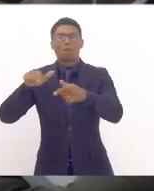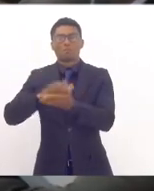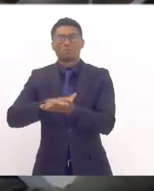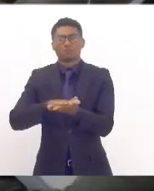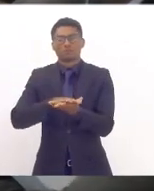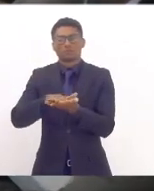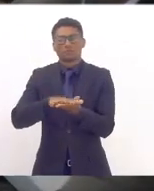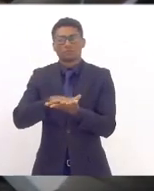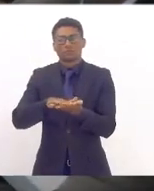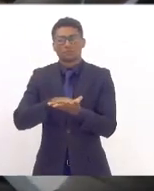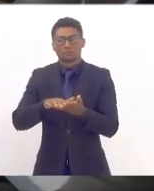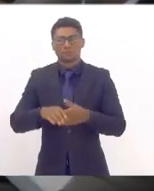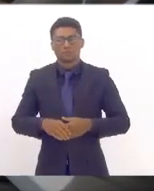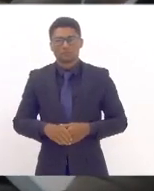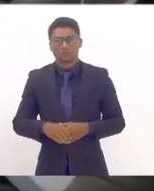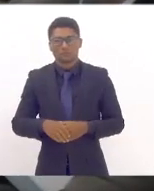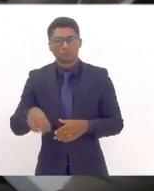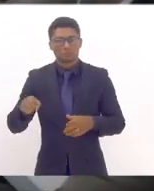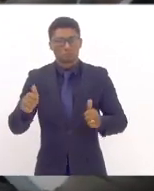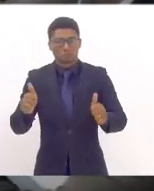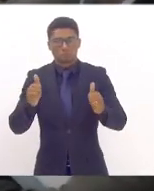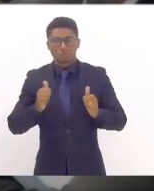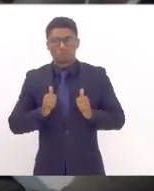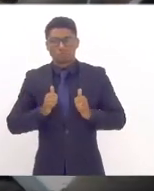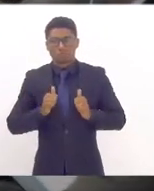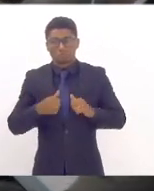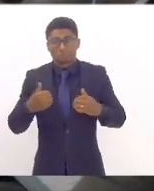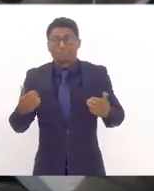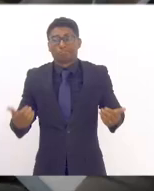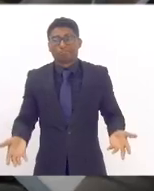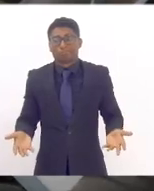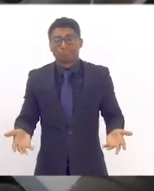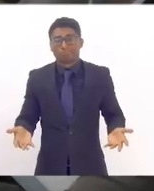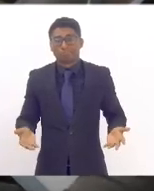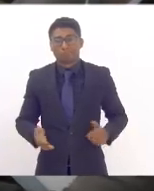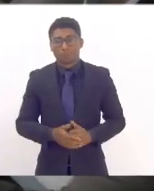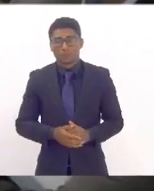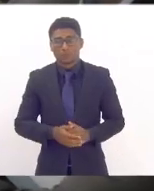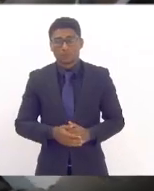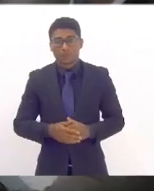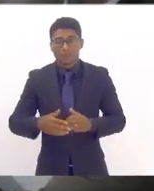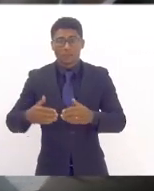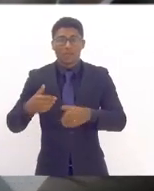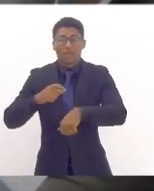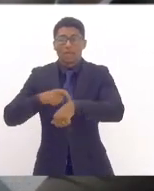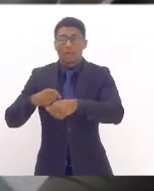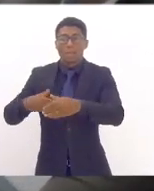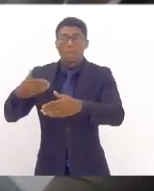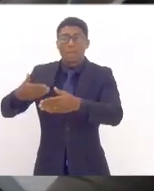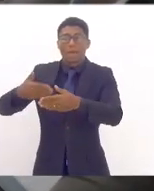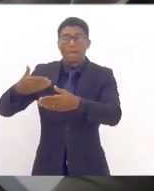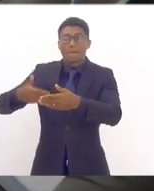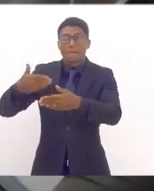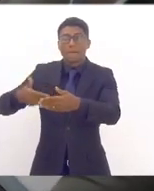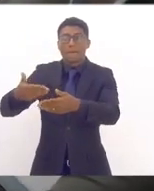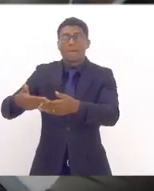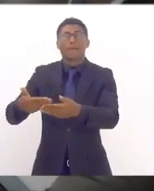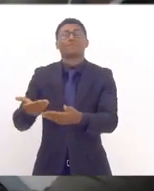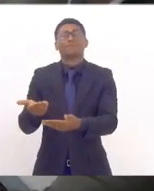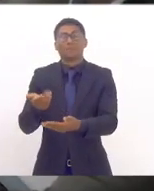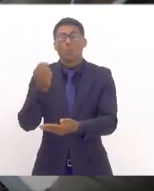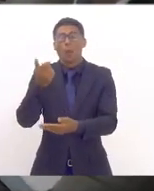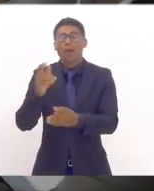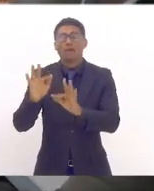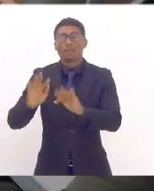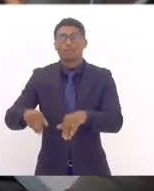se quedou inerte ao apagar das luzes Aos 45 do